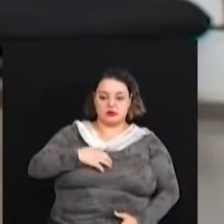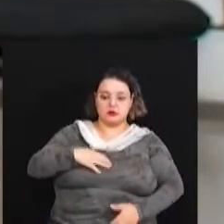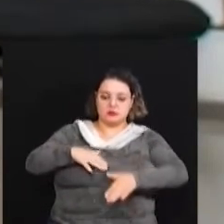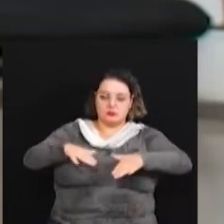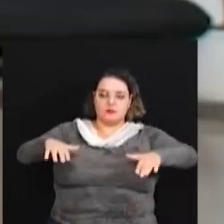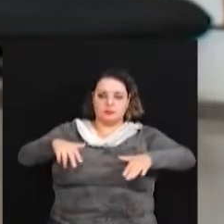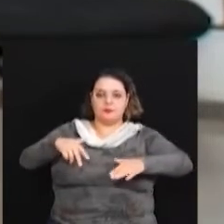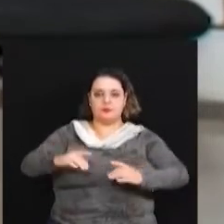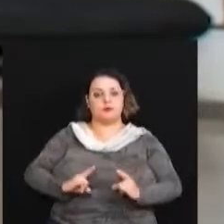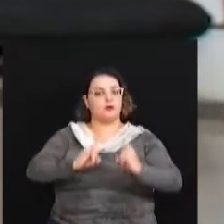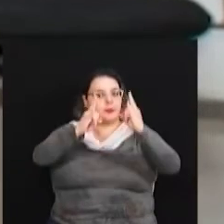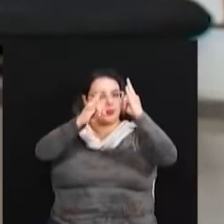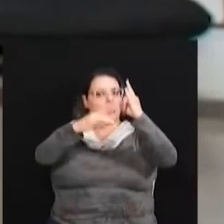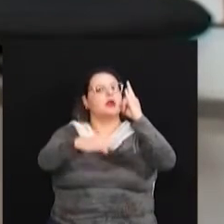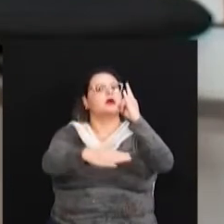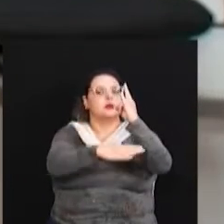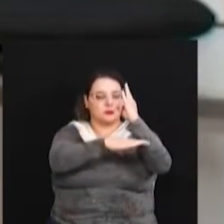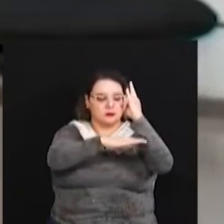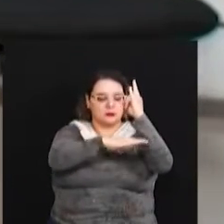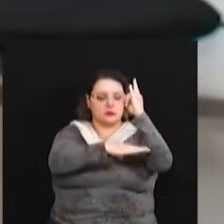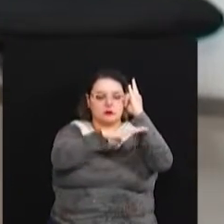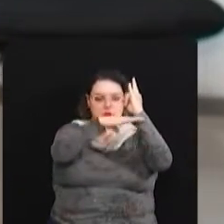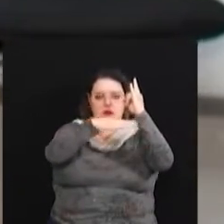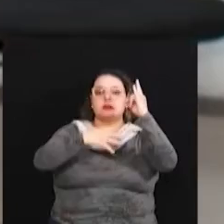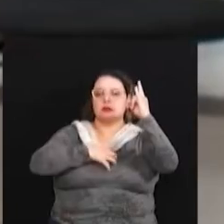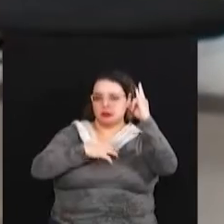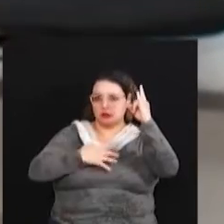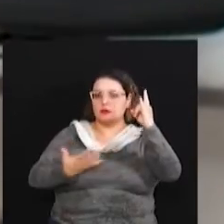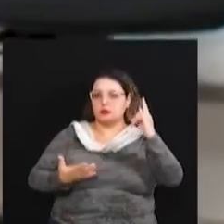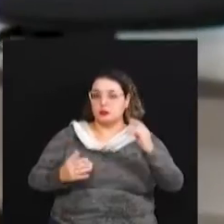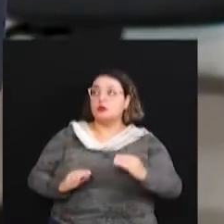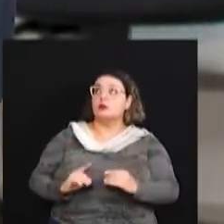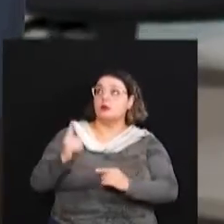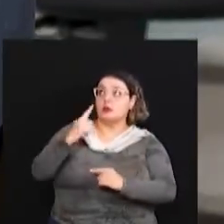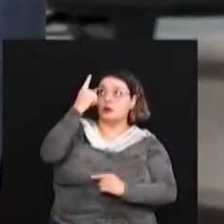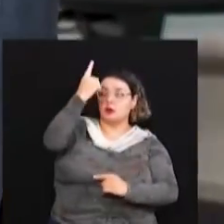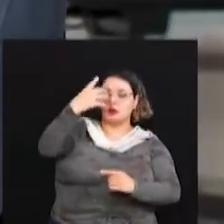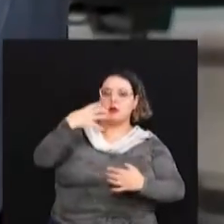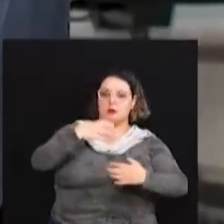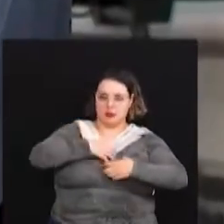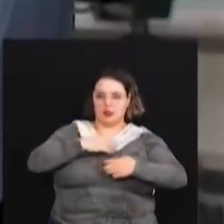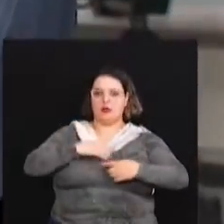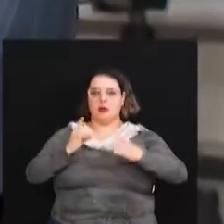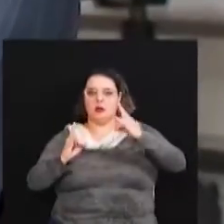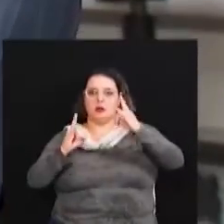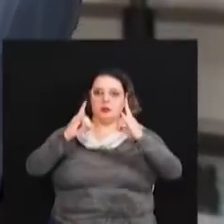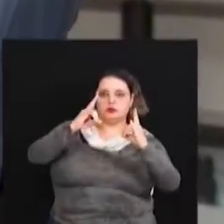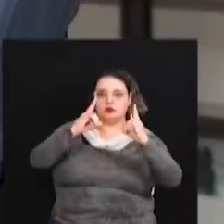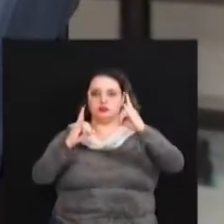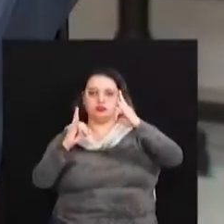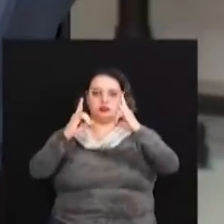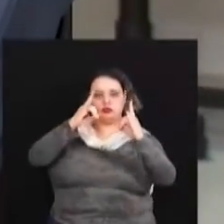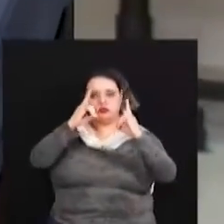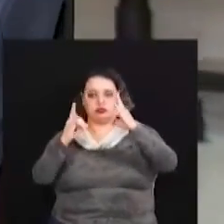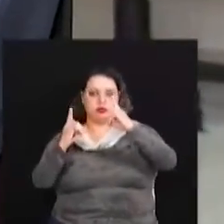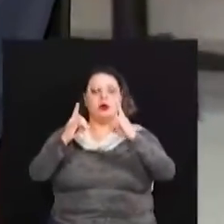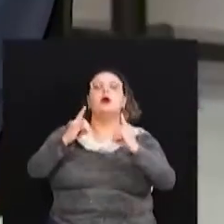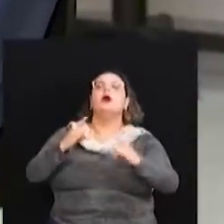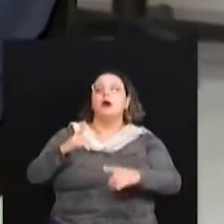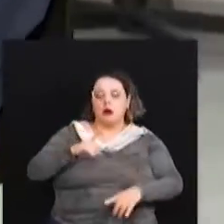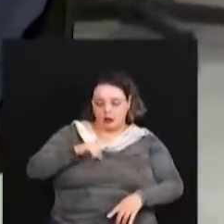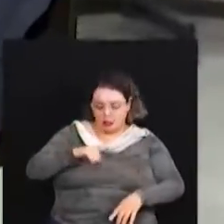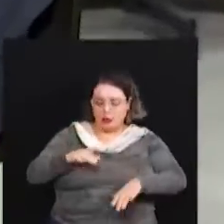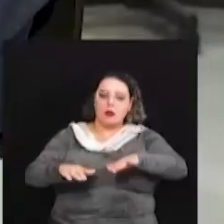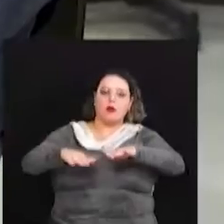mas quem está em andares altos de edifício pode sentir. Então, quanto mais alto, mais é o balanço, maior é o balanço. Maior